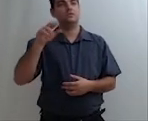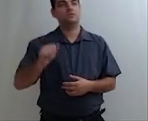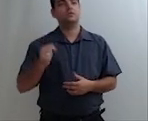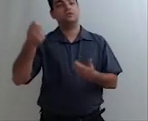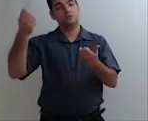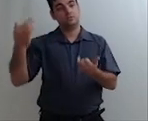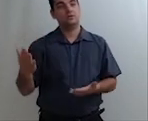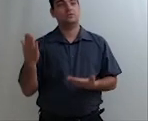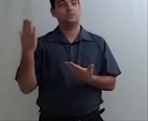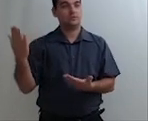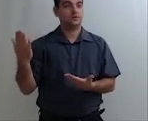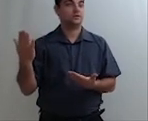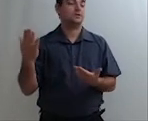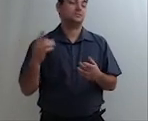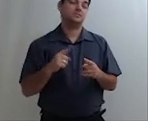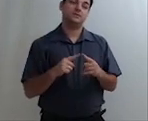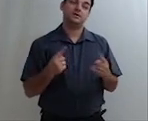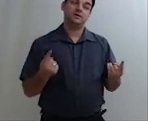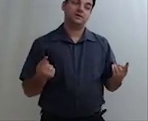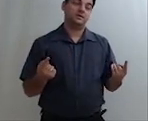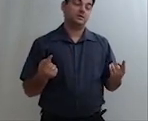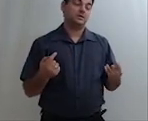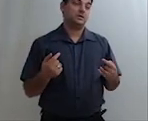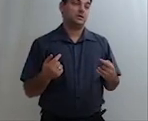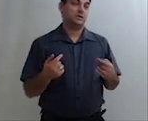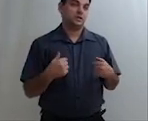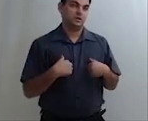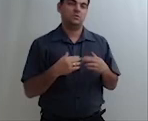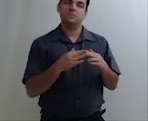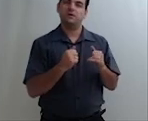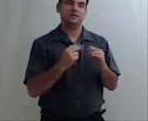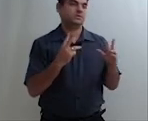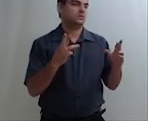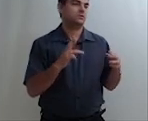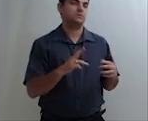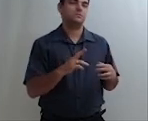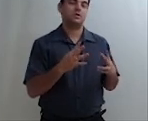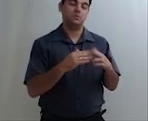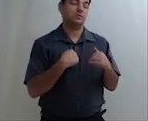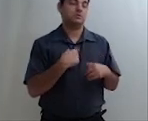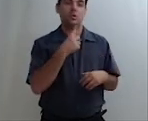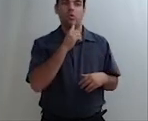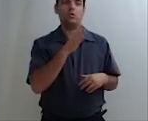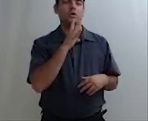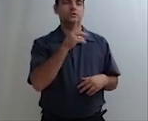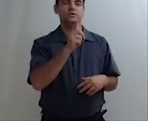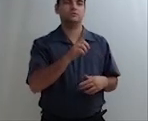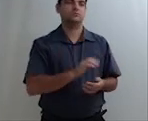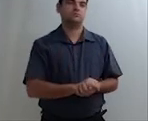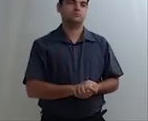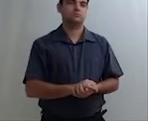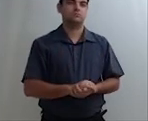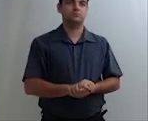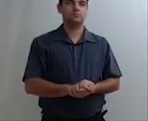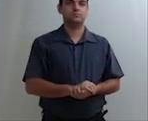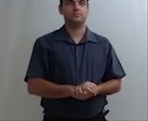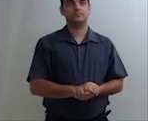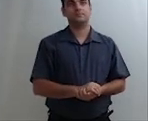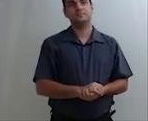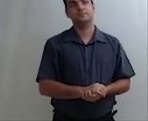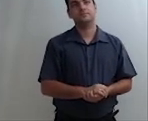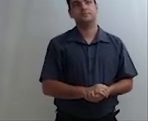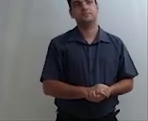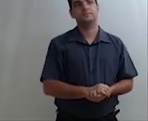que hora se trava mas seguindo a manifestação pelo não conhecimento Obrigado D adones